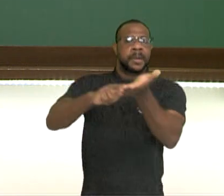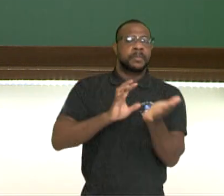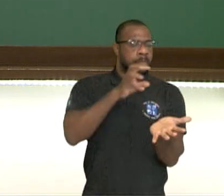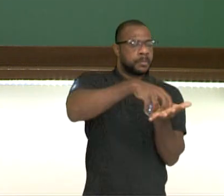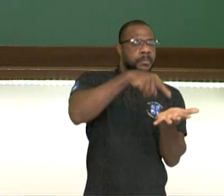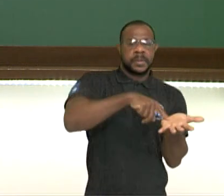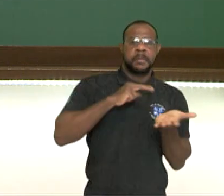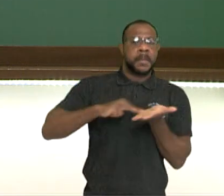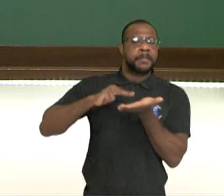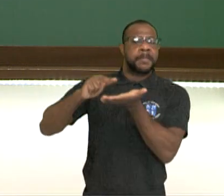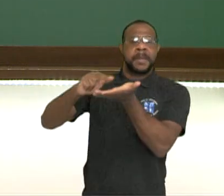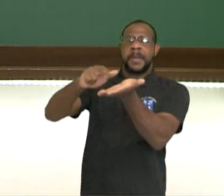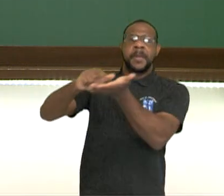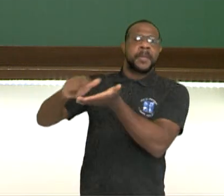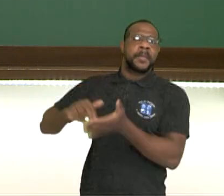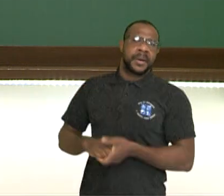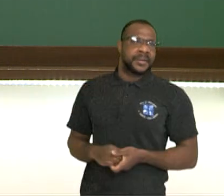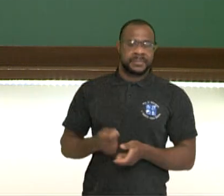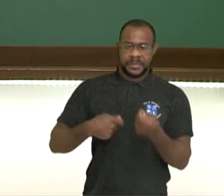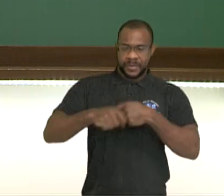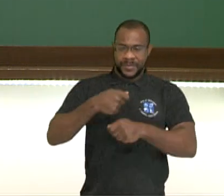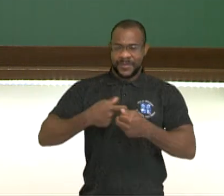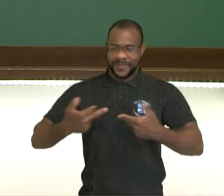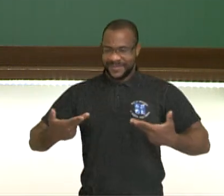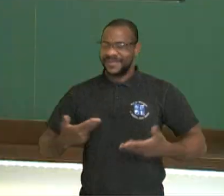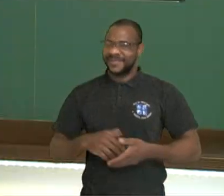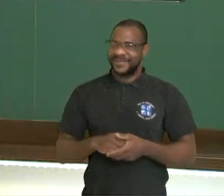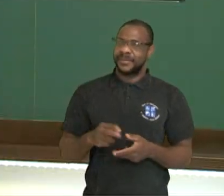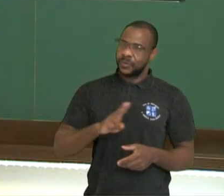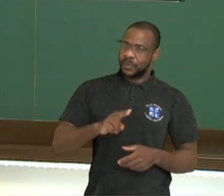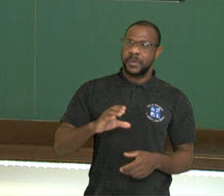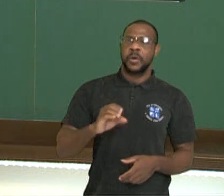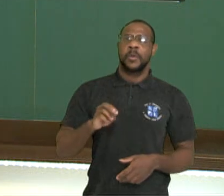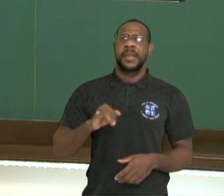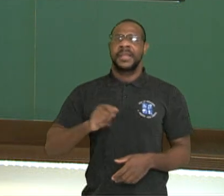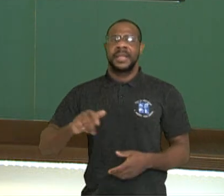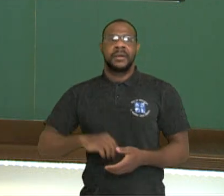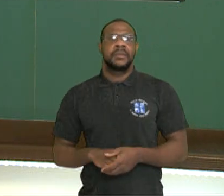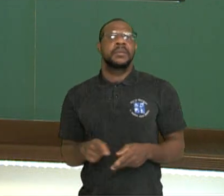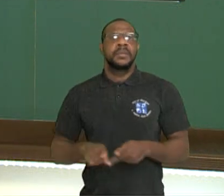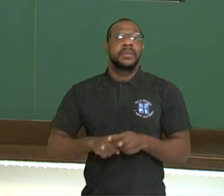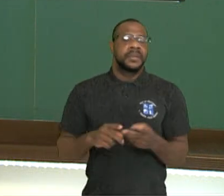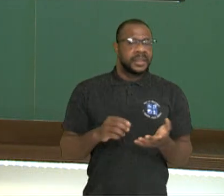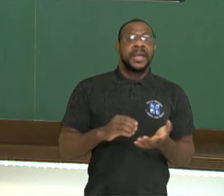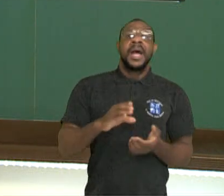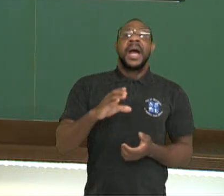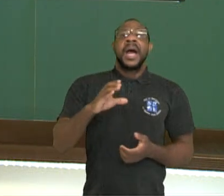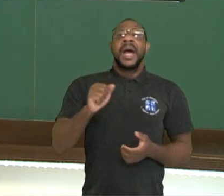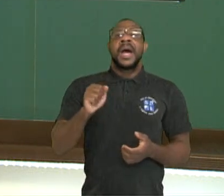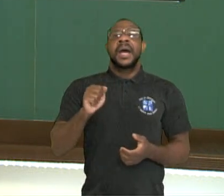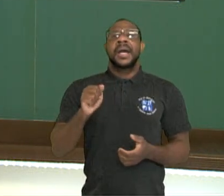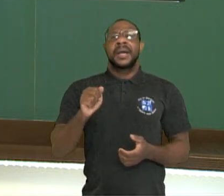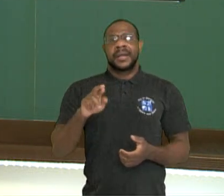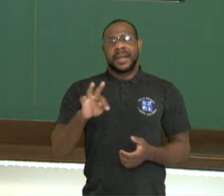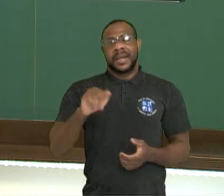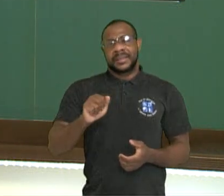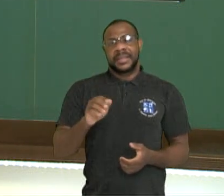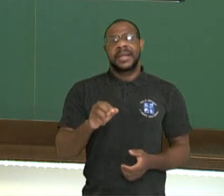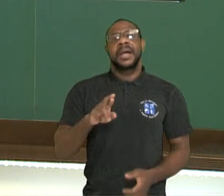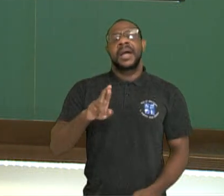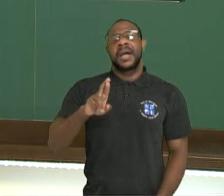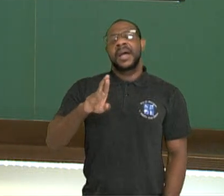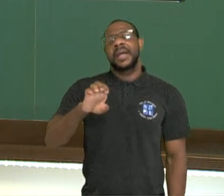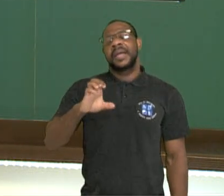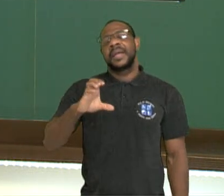uma questão de comércio, por isso o nome dela. E a carta de reclamação, você já ouviu? Também é um gênero